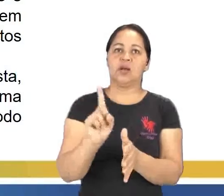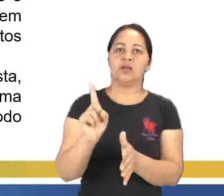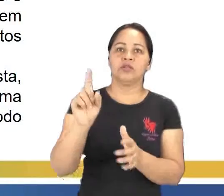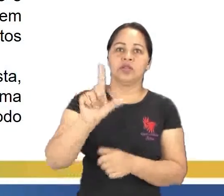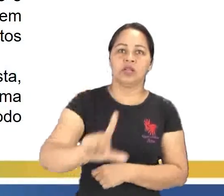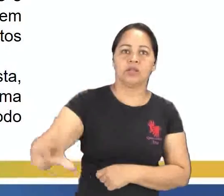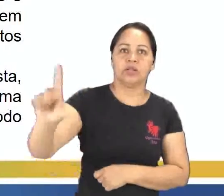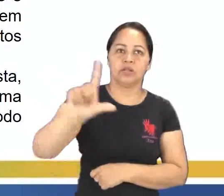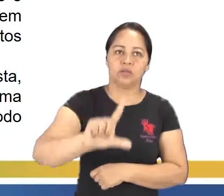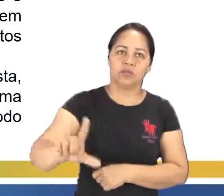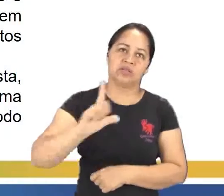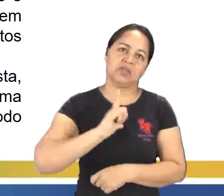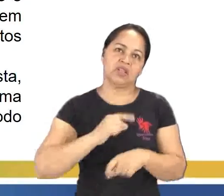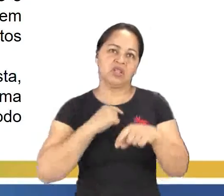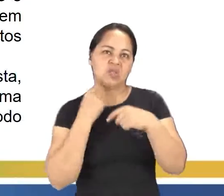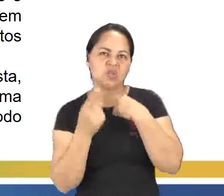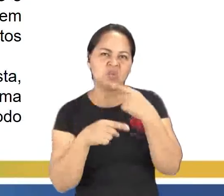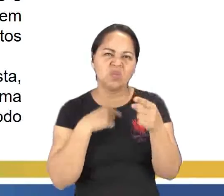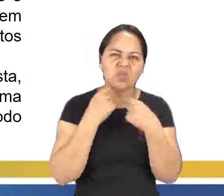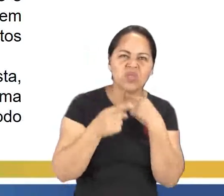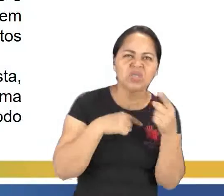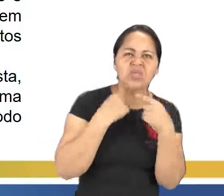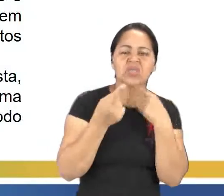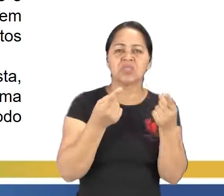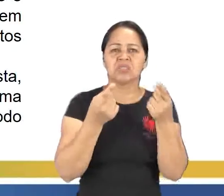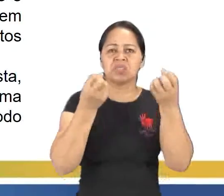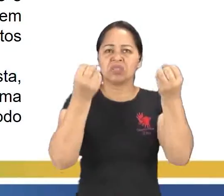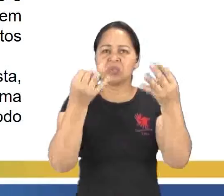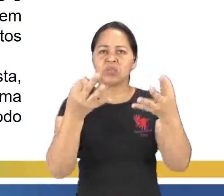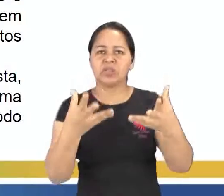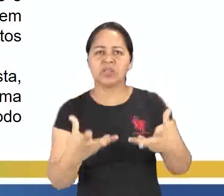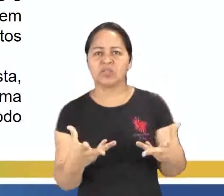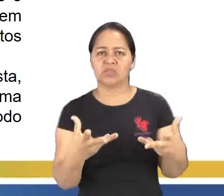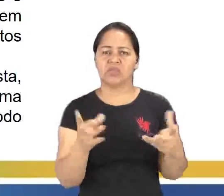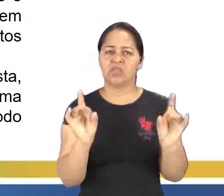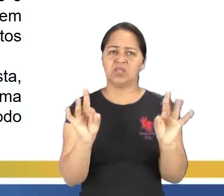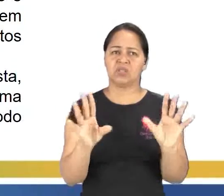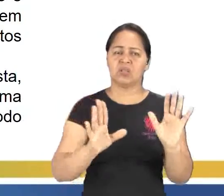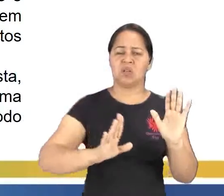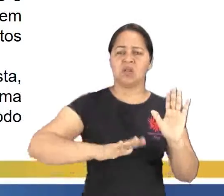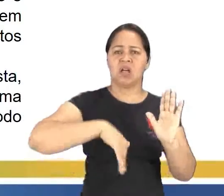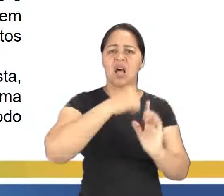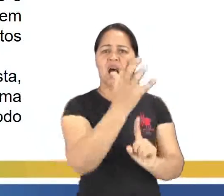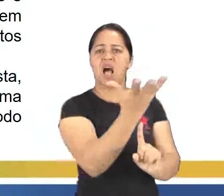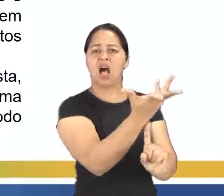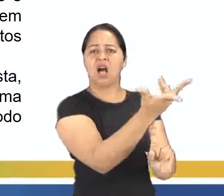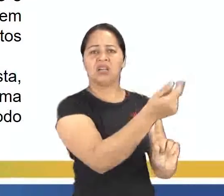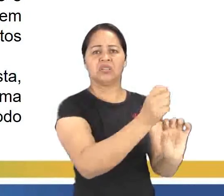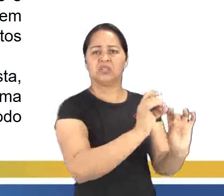existem dúvidas de que suas obras desse período sejam verdadeiramente objetos artísticos.